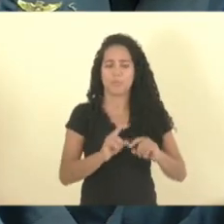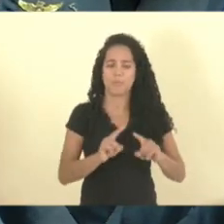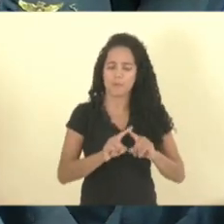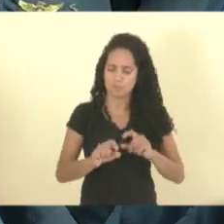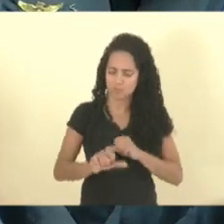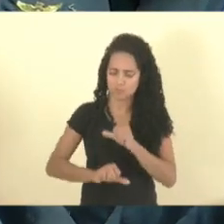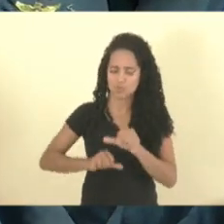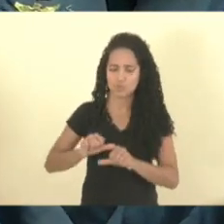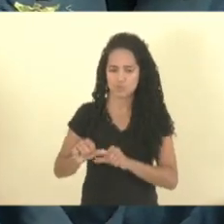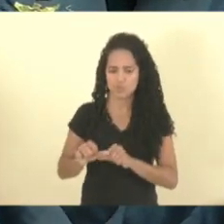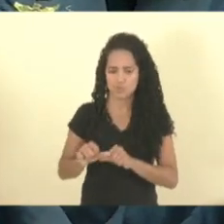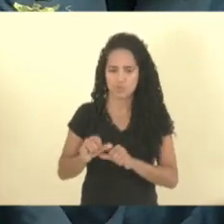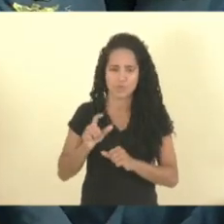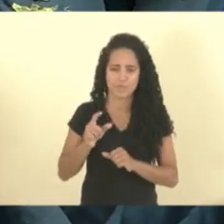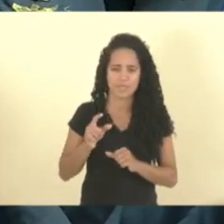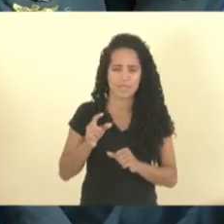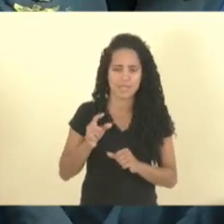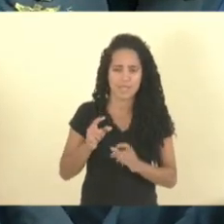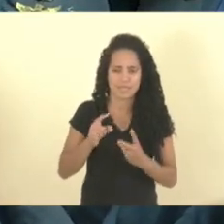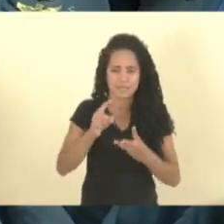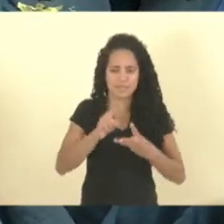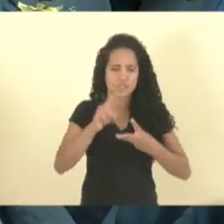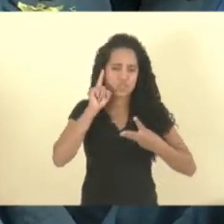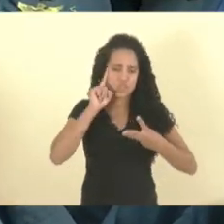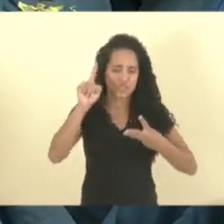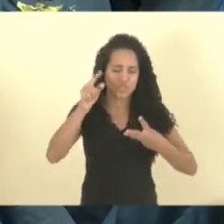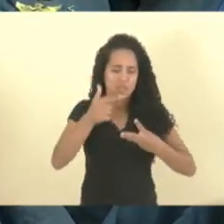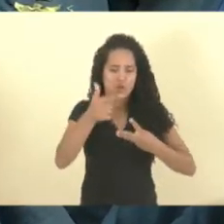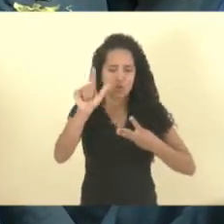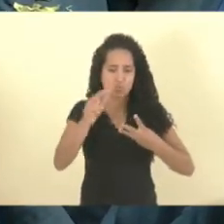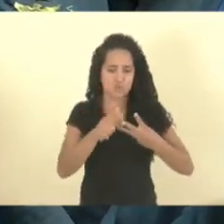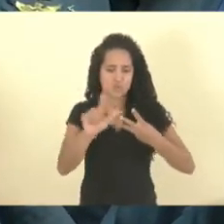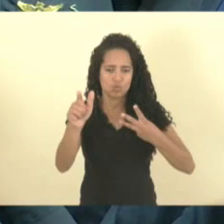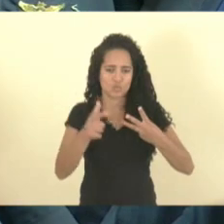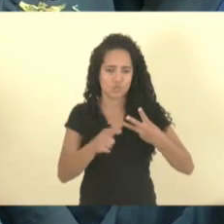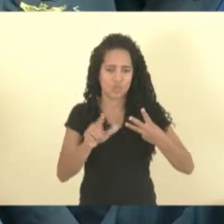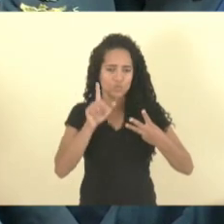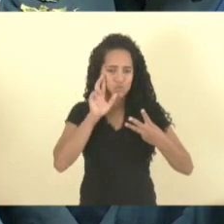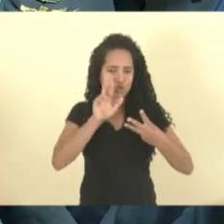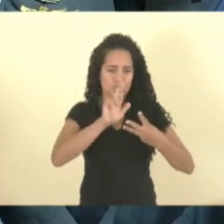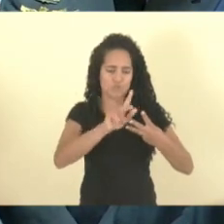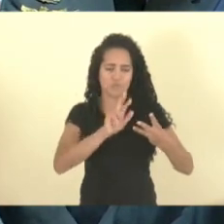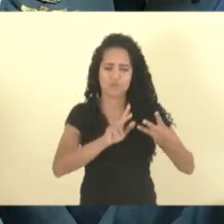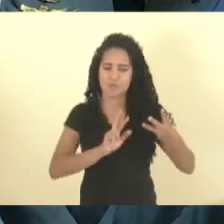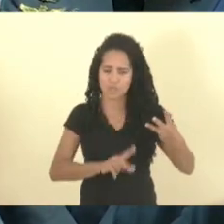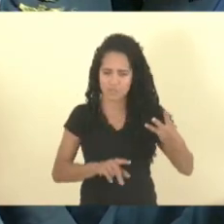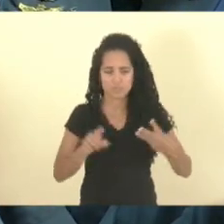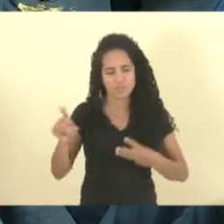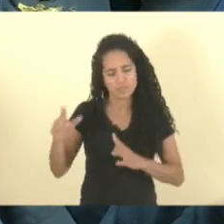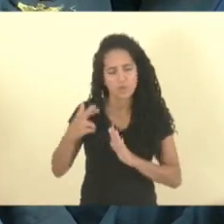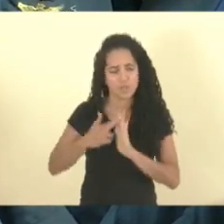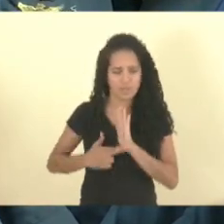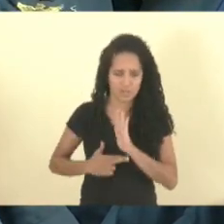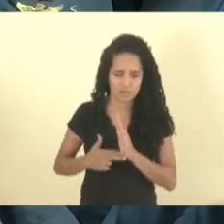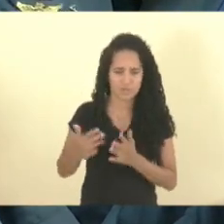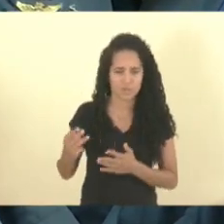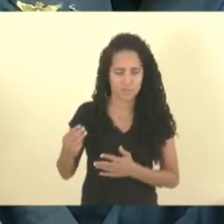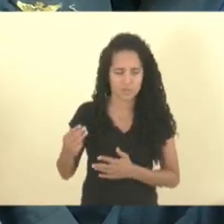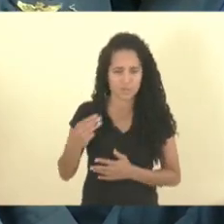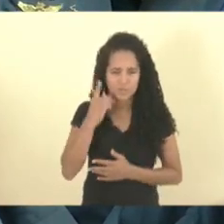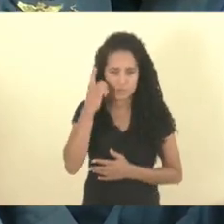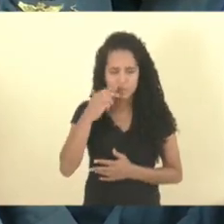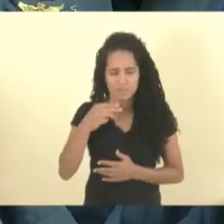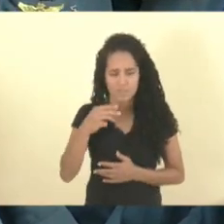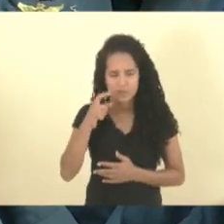para 3 datas e agora nós temos outra modificação que referido o relator, o presidente relator,